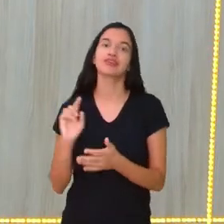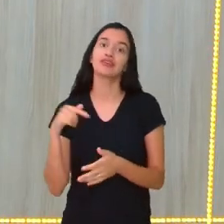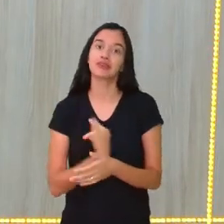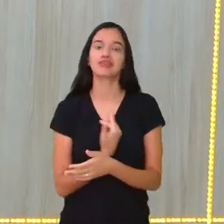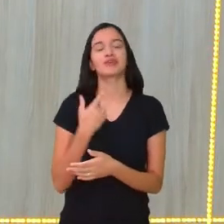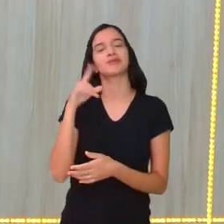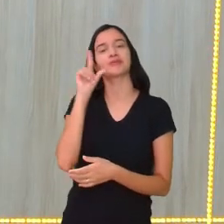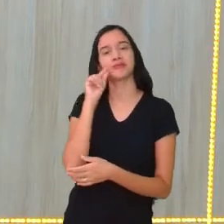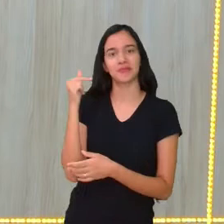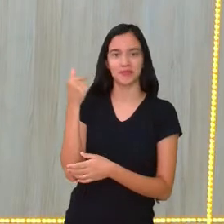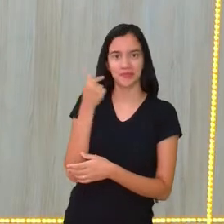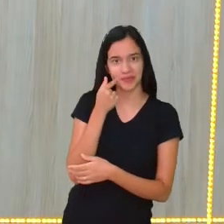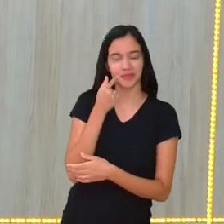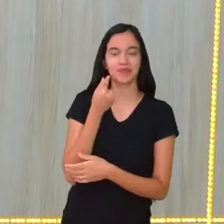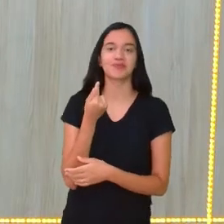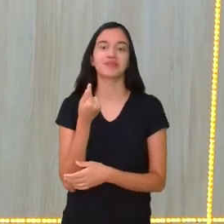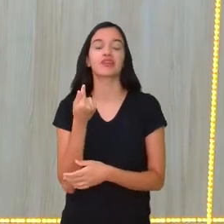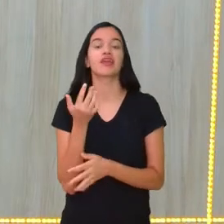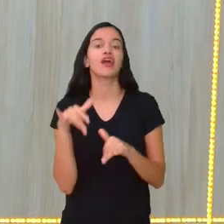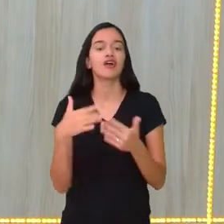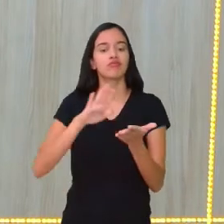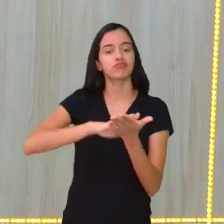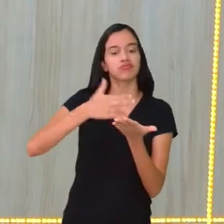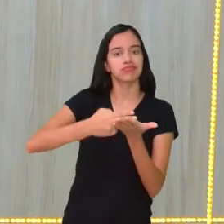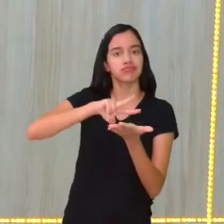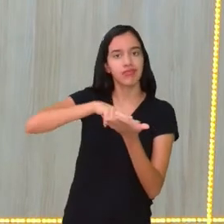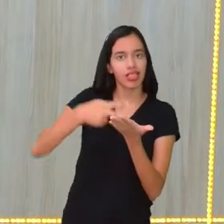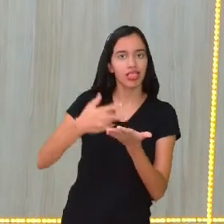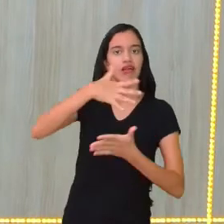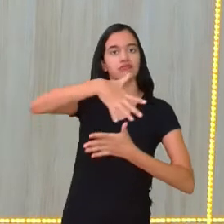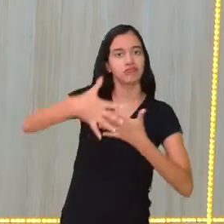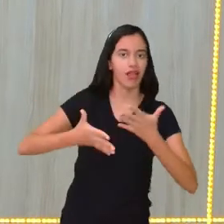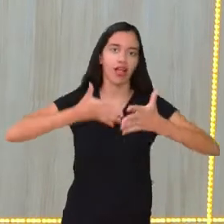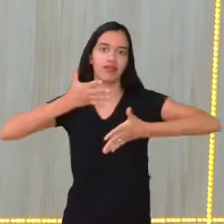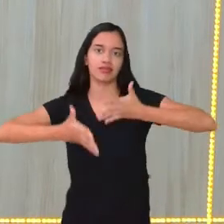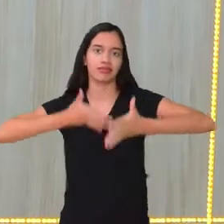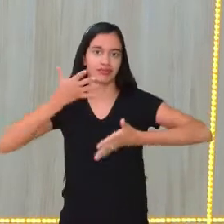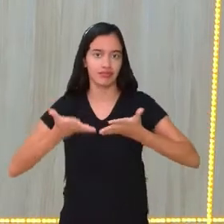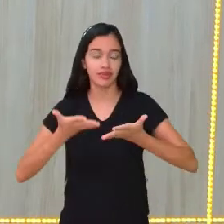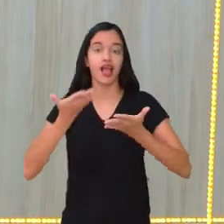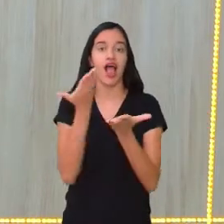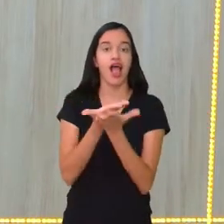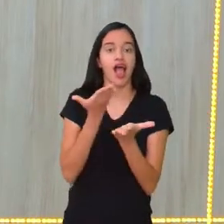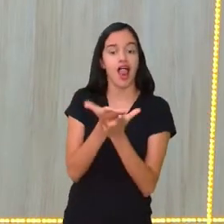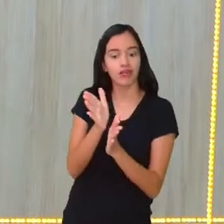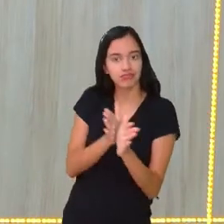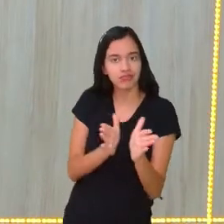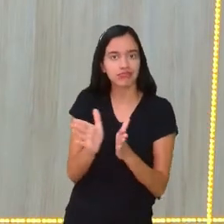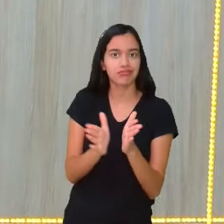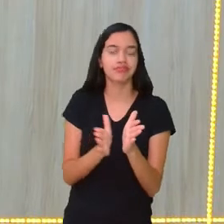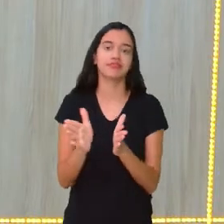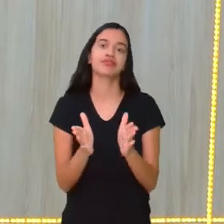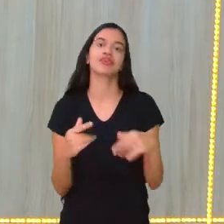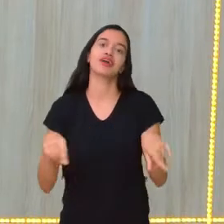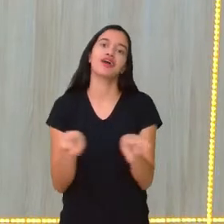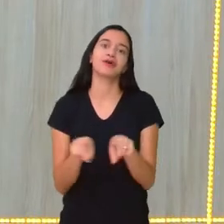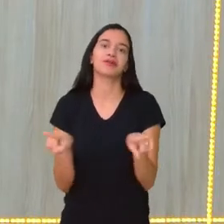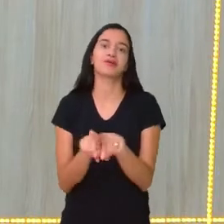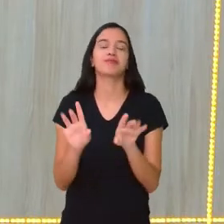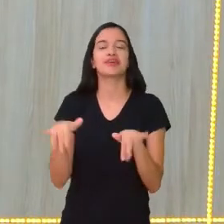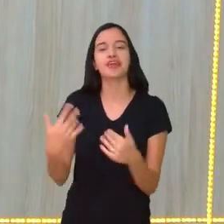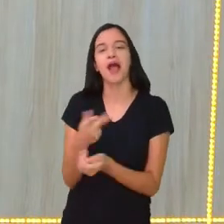temos Midian, né, fazendo a tradução para Libras, assim a nossa aula fica muito mais acessível. E a